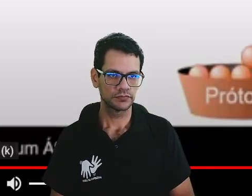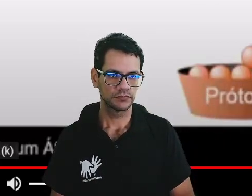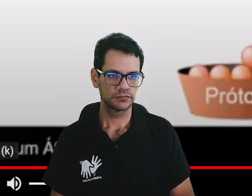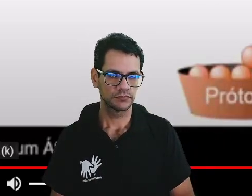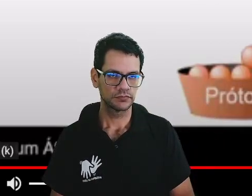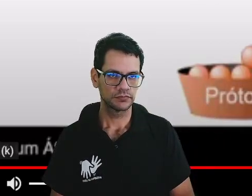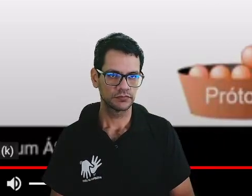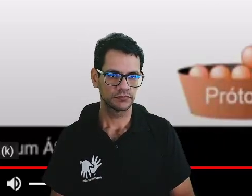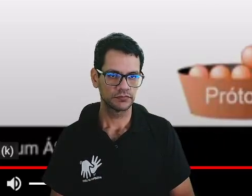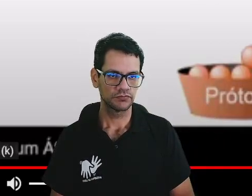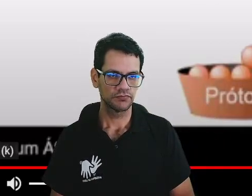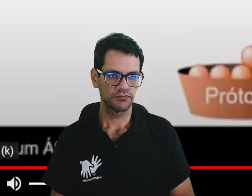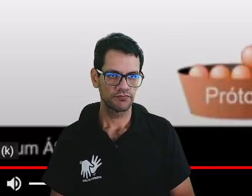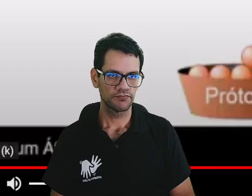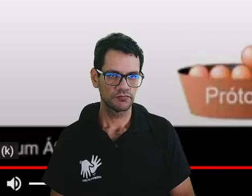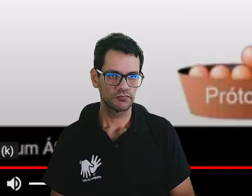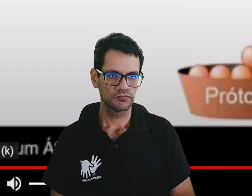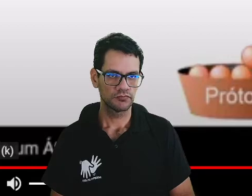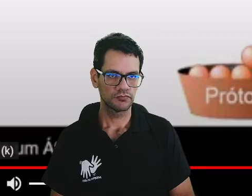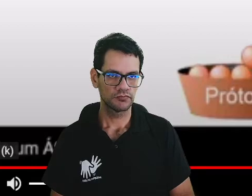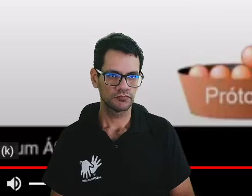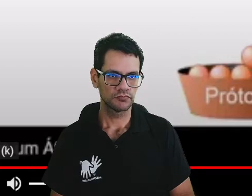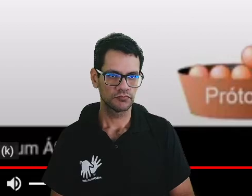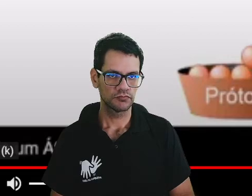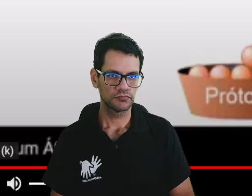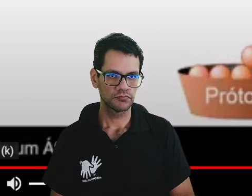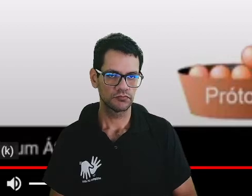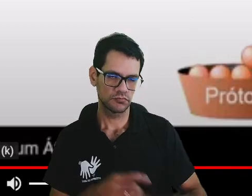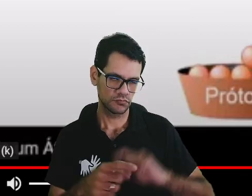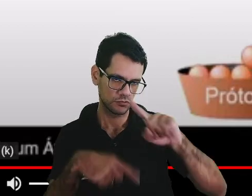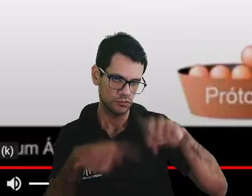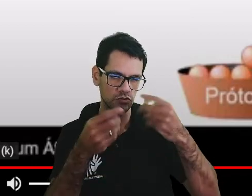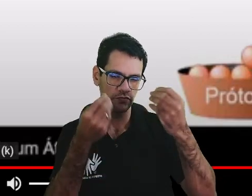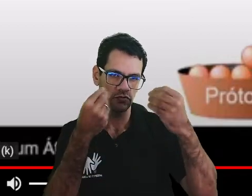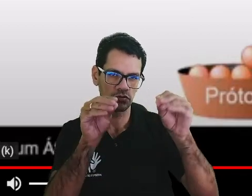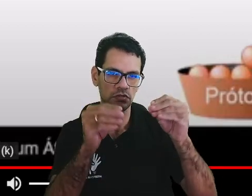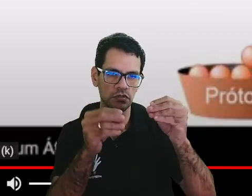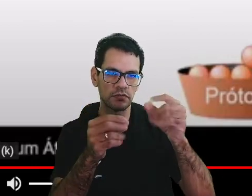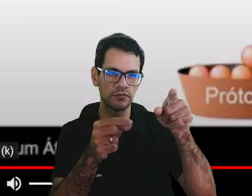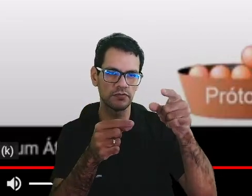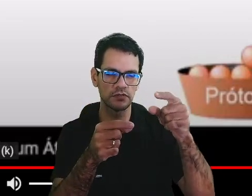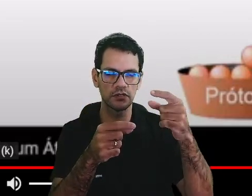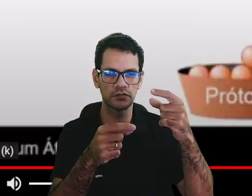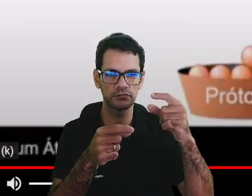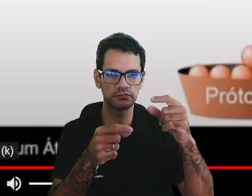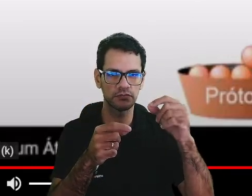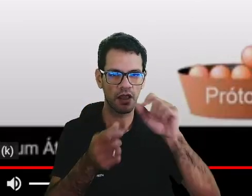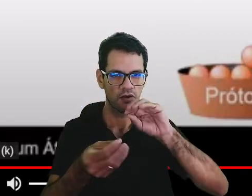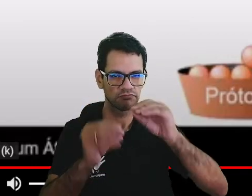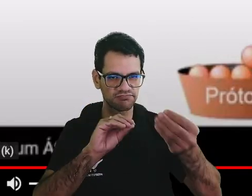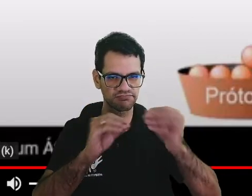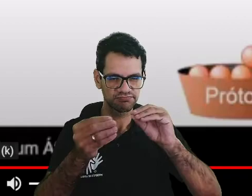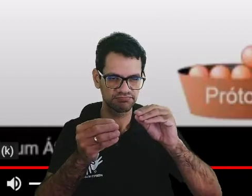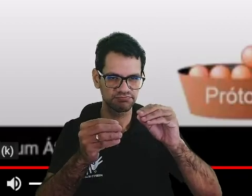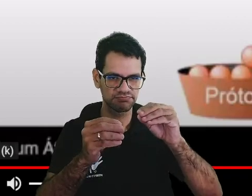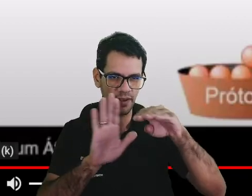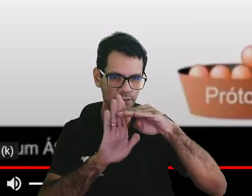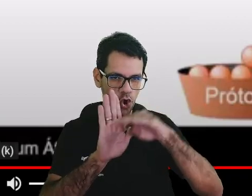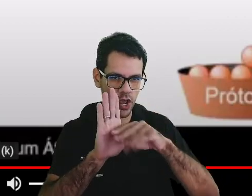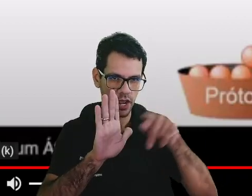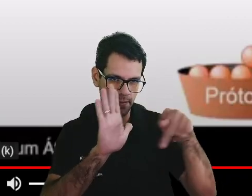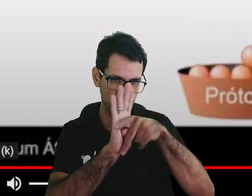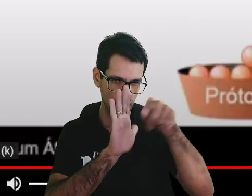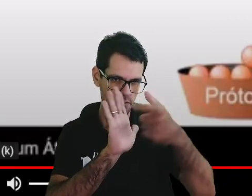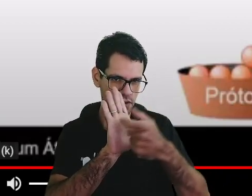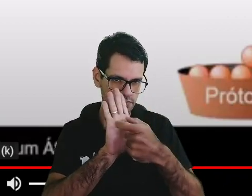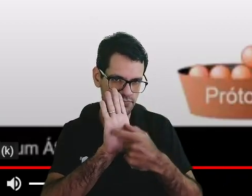Beleza. Então, aqui, gente, se vocês forem brincar com essa ferramenta depois, eu posso disponibilizar. Vocês precisam saber, né, qual